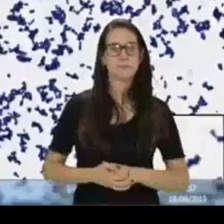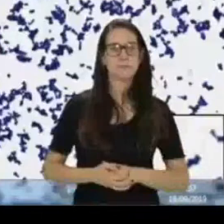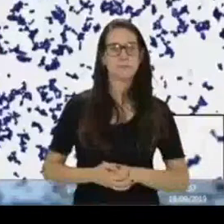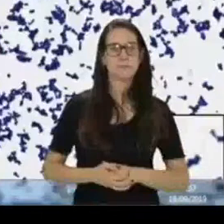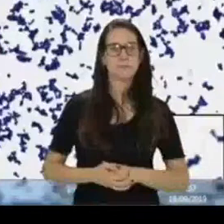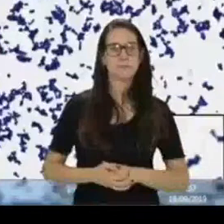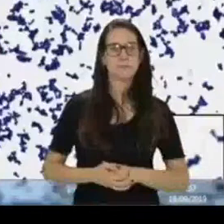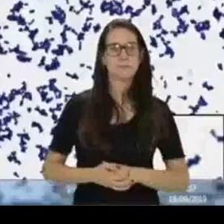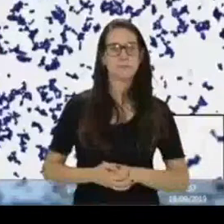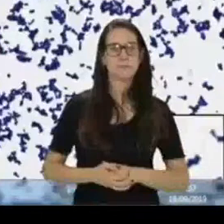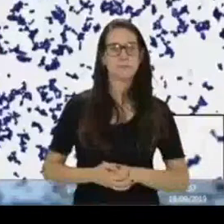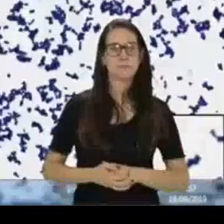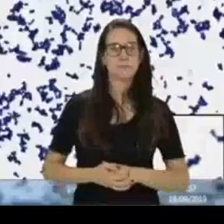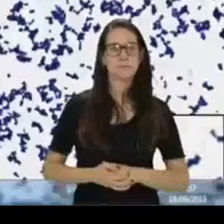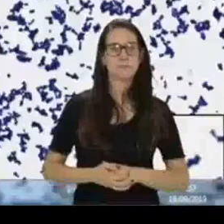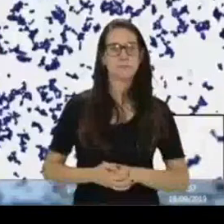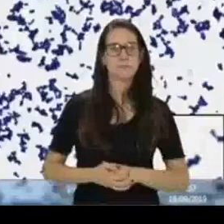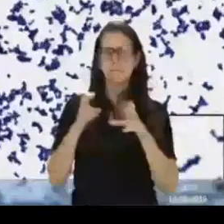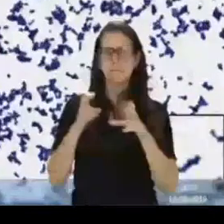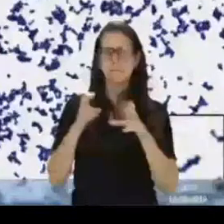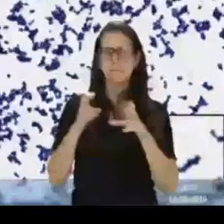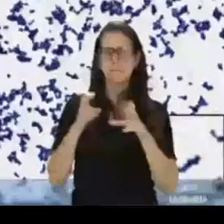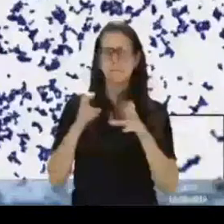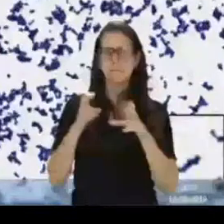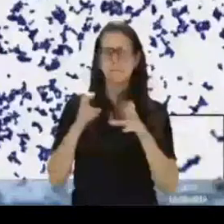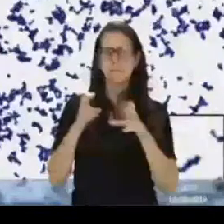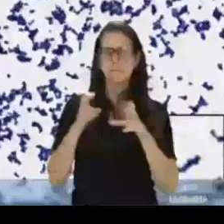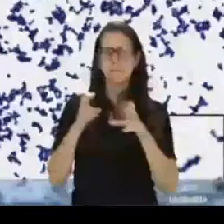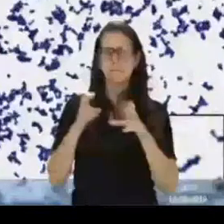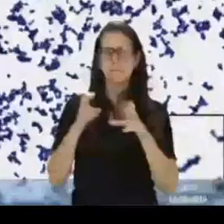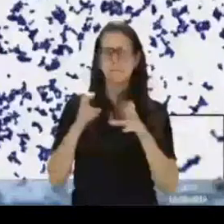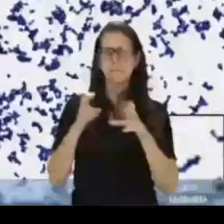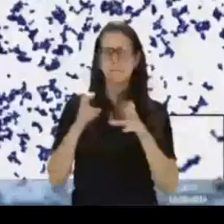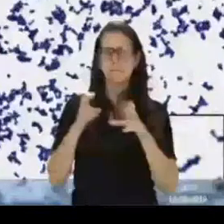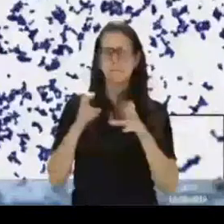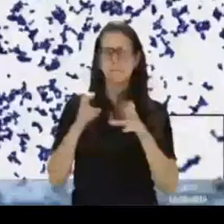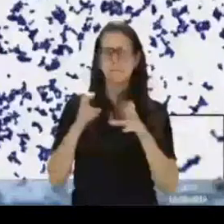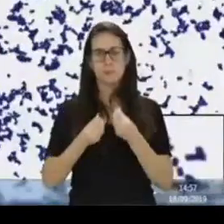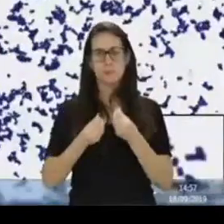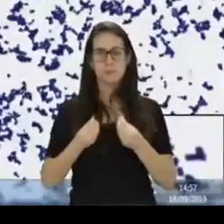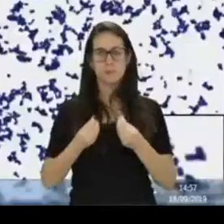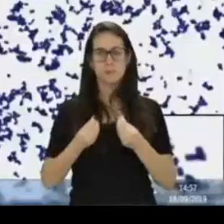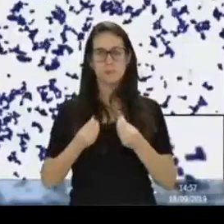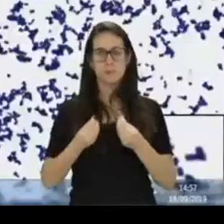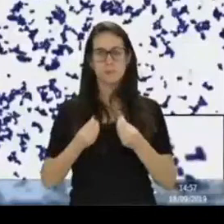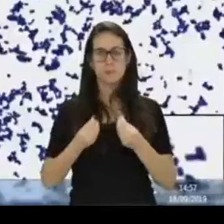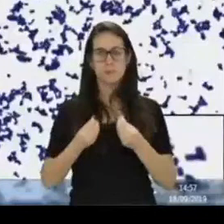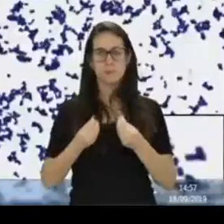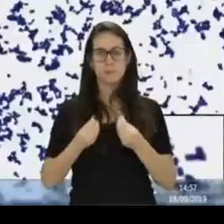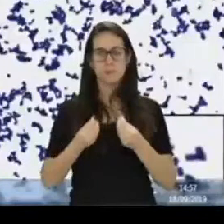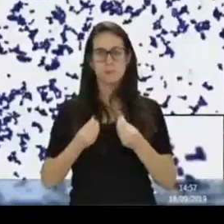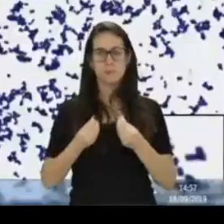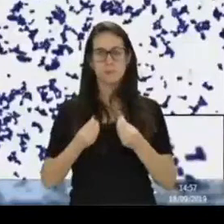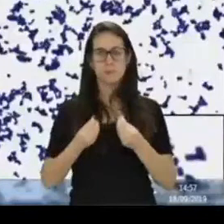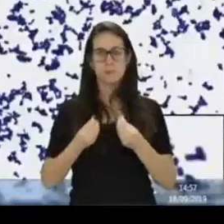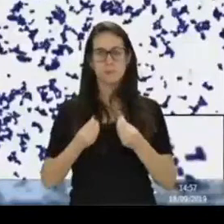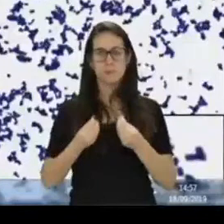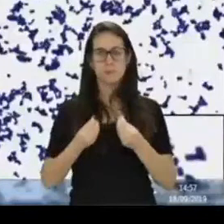se atentem ao formato das células. Então, aqui, só retomando um minuto, nós estamos vendo que as células procariontes, elas